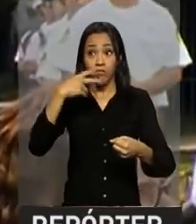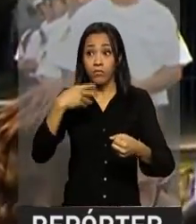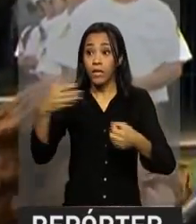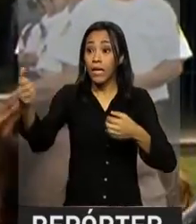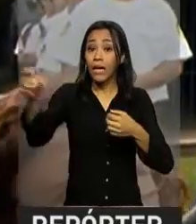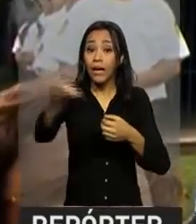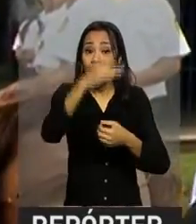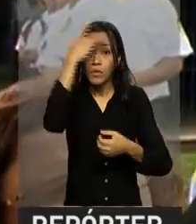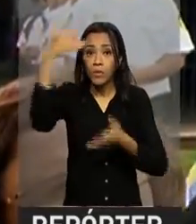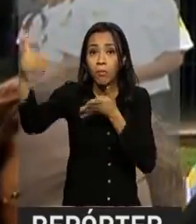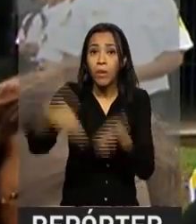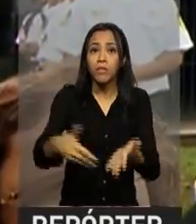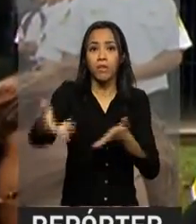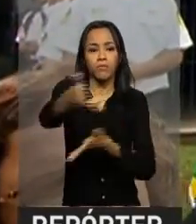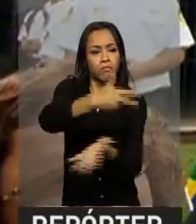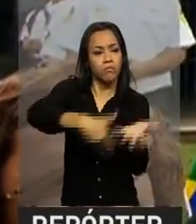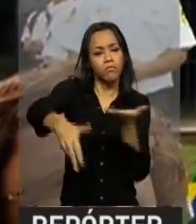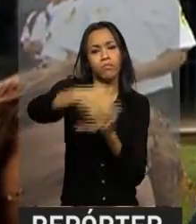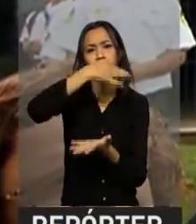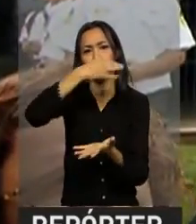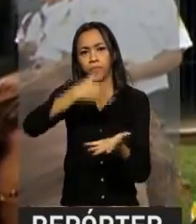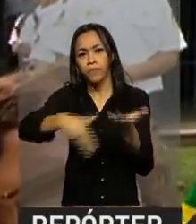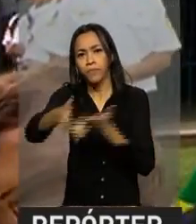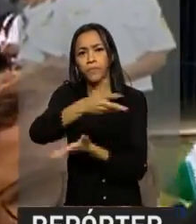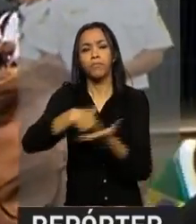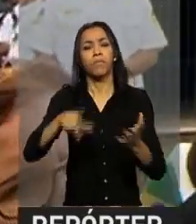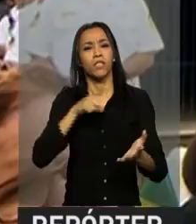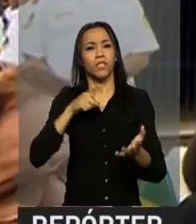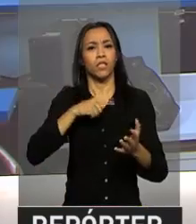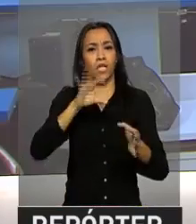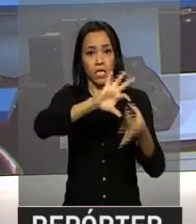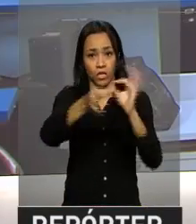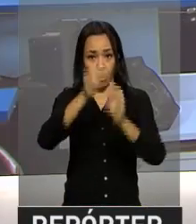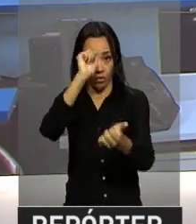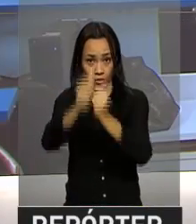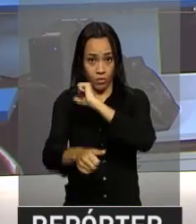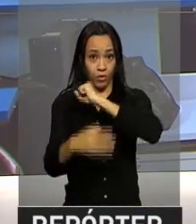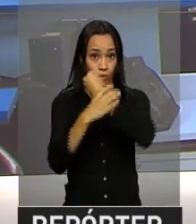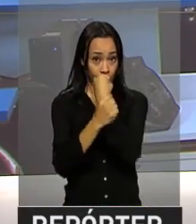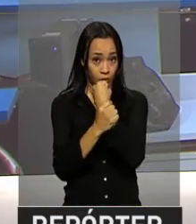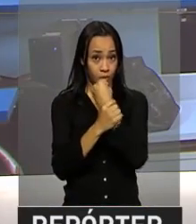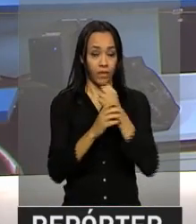participando aqui conosco para que a gente possa ter Olimpíadas com segurança e paz.